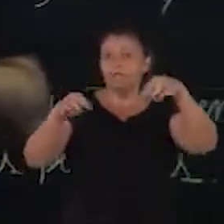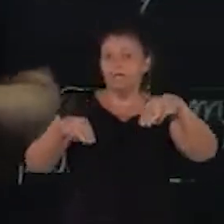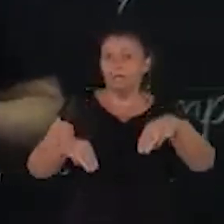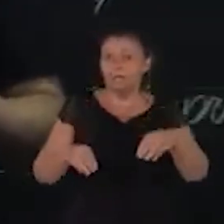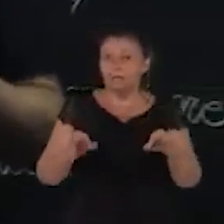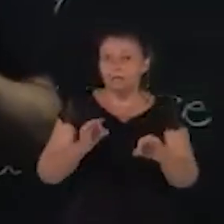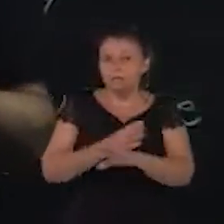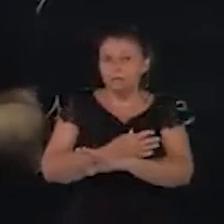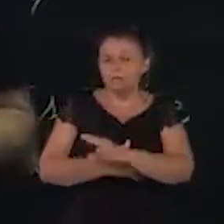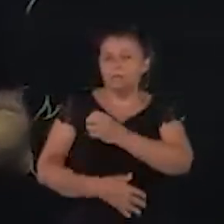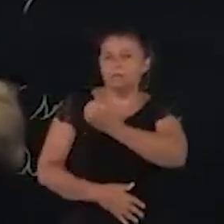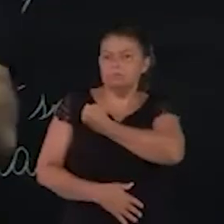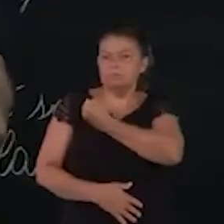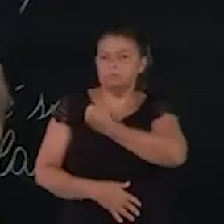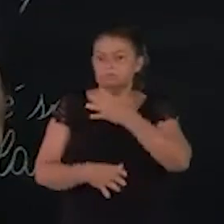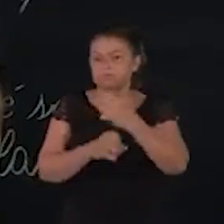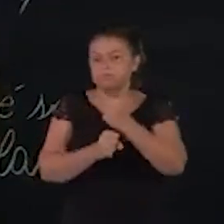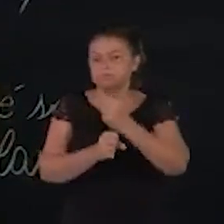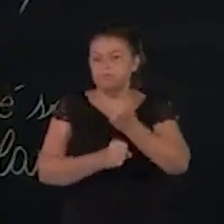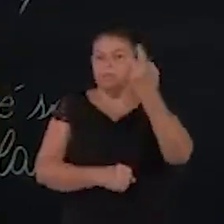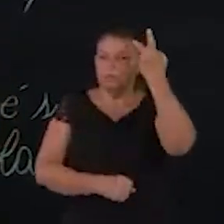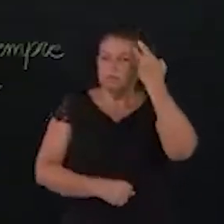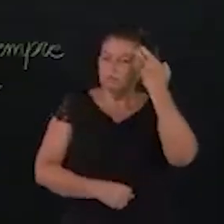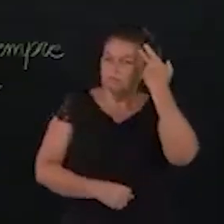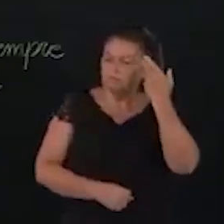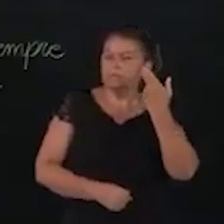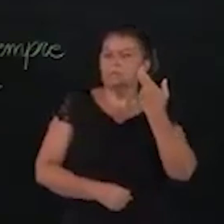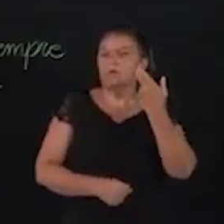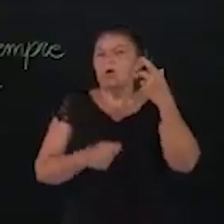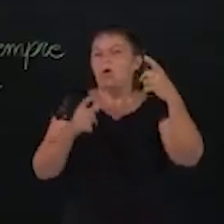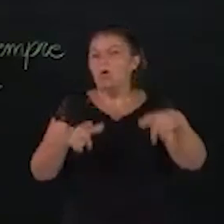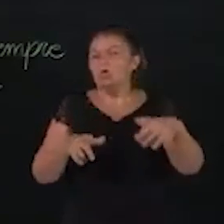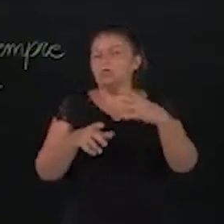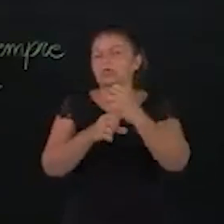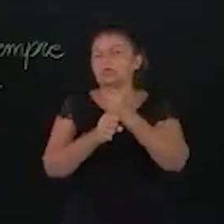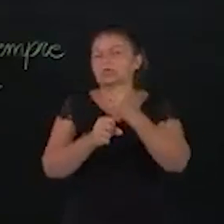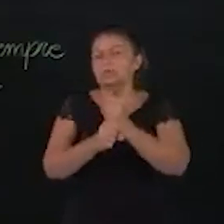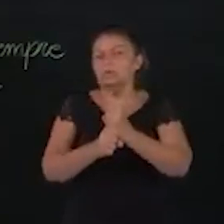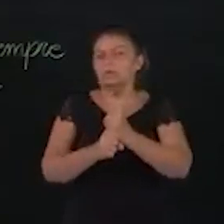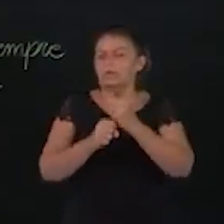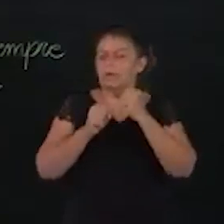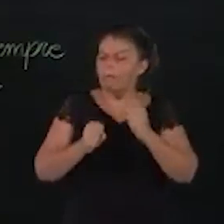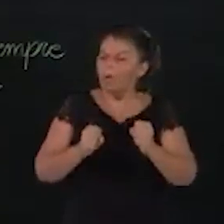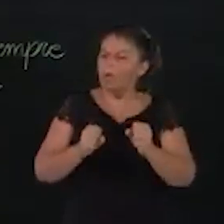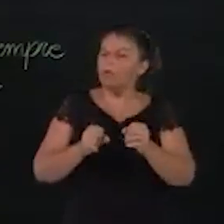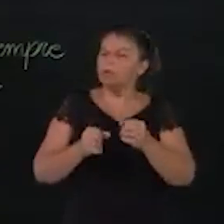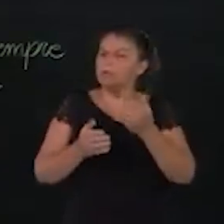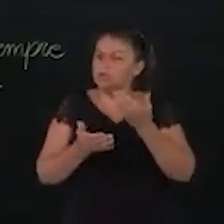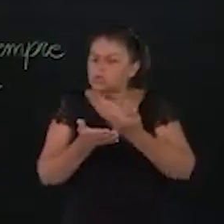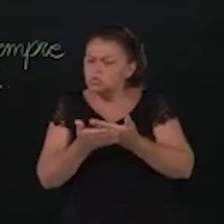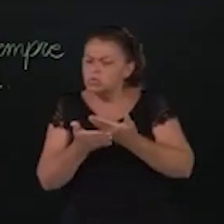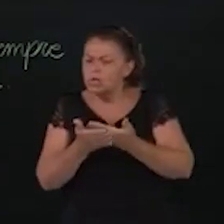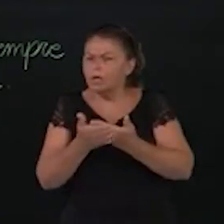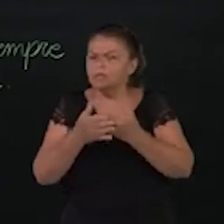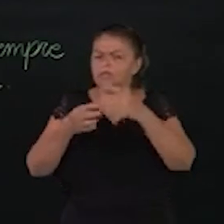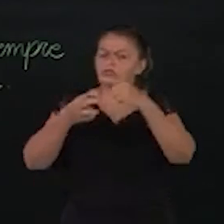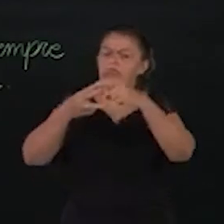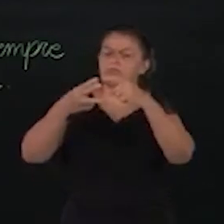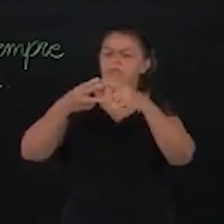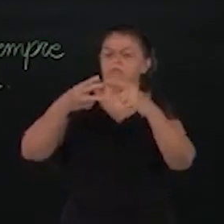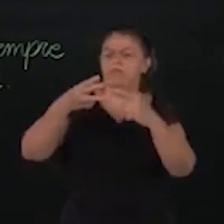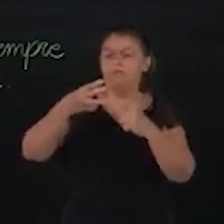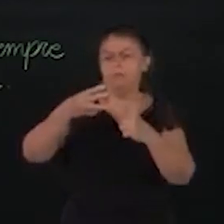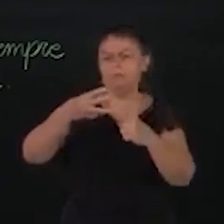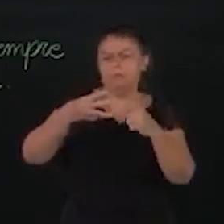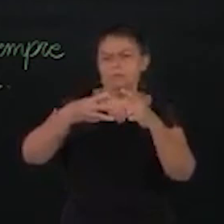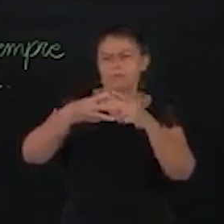sobre adição de números inteiros, onde nós vimos que essa adição ela pode ser trabalhada de 3 formas